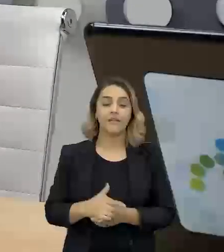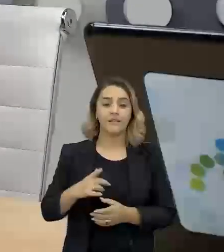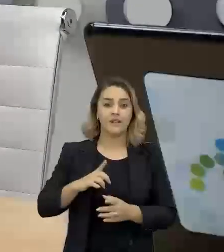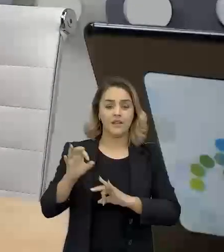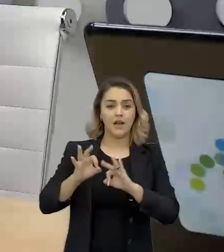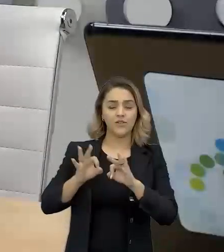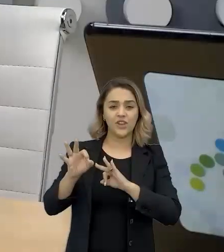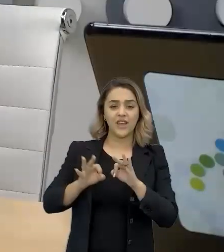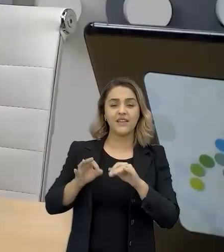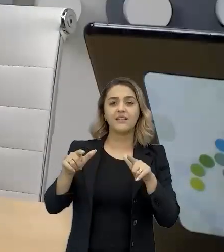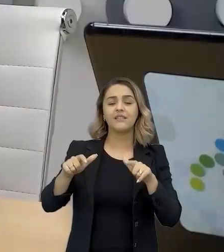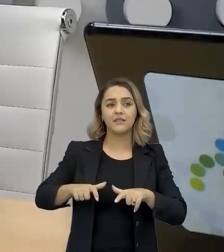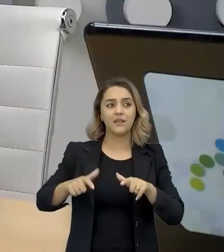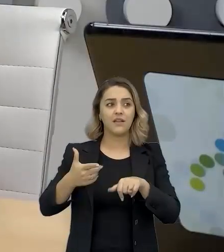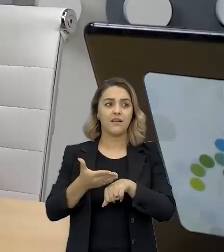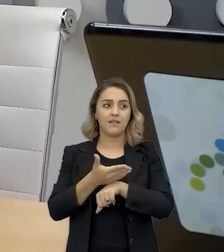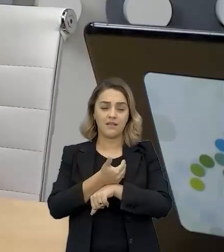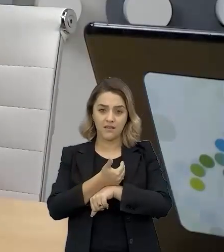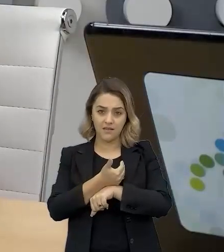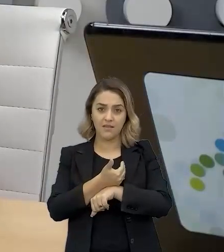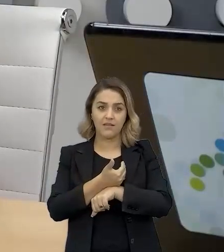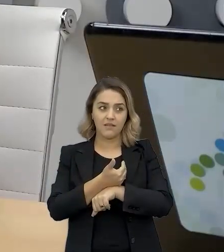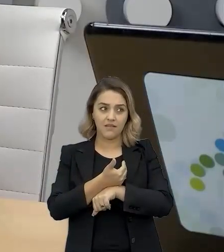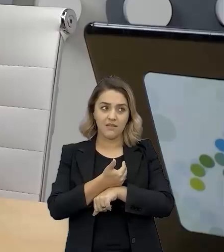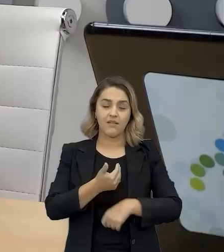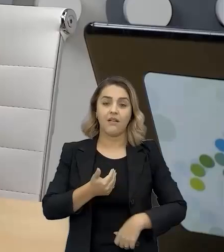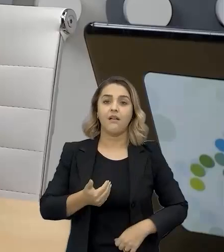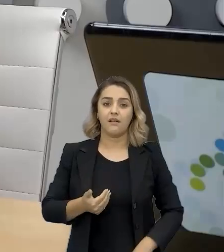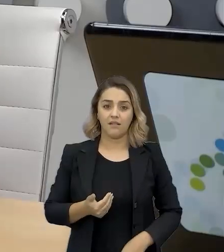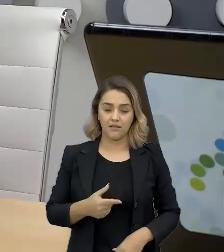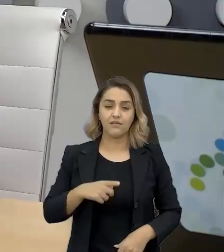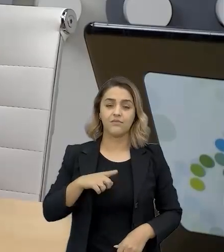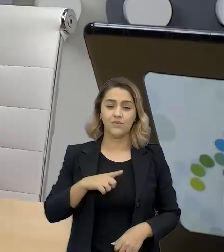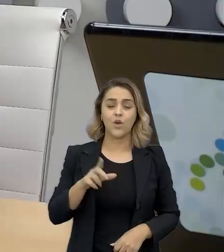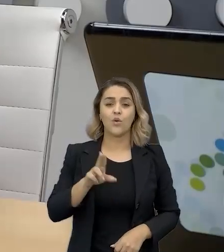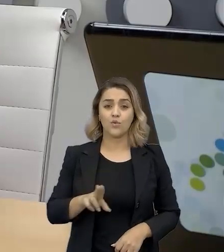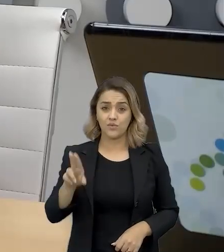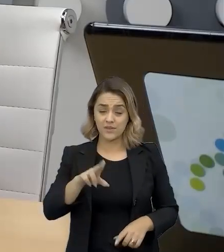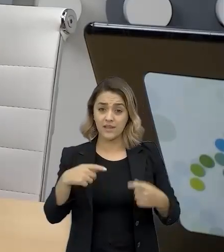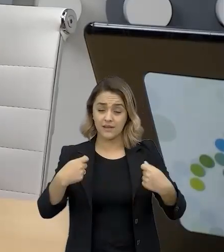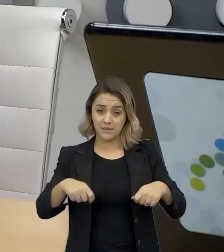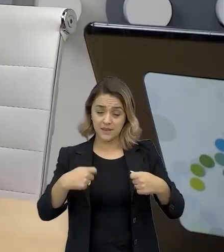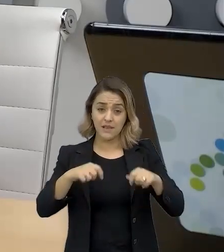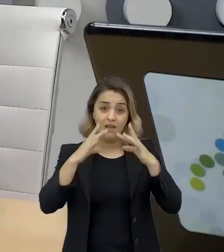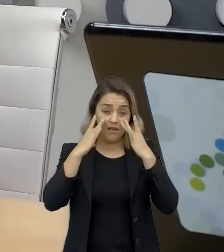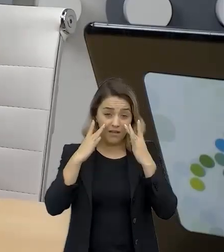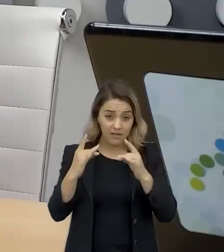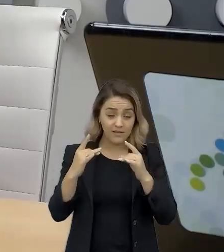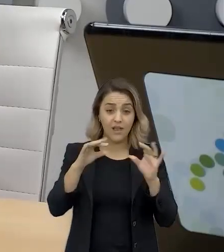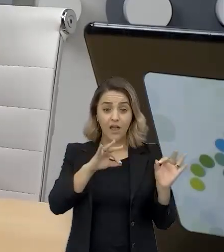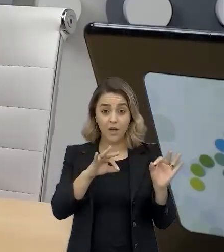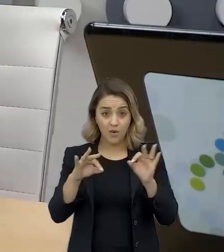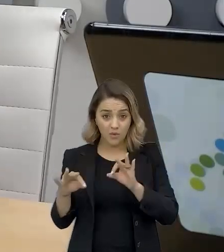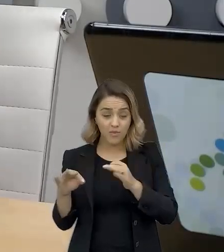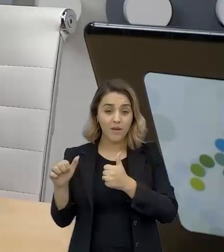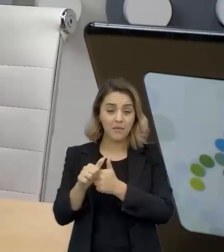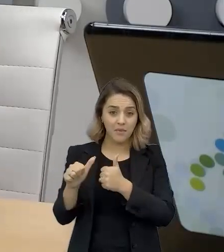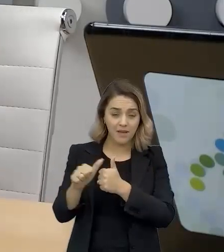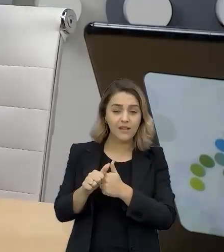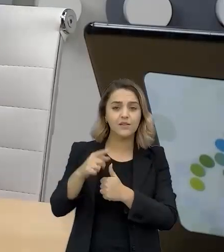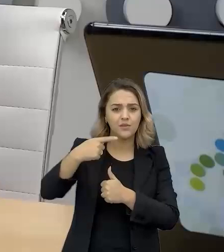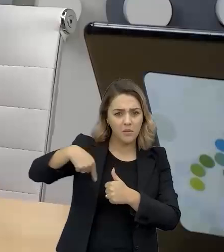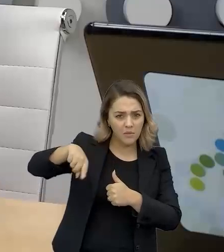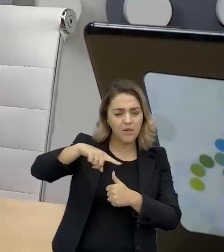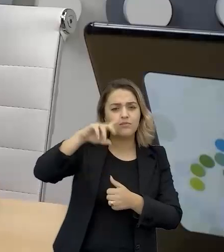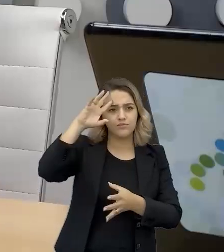prévio para poder aplicar a metodologia e um ponto de atenção deve ser acompanhado de perto para entender